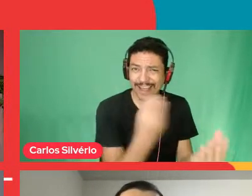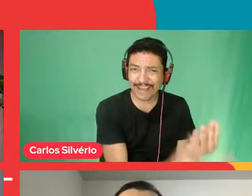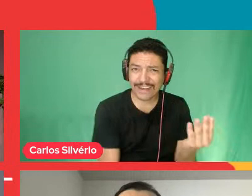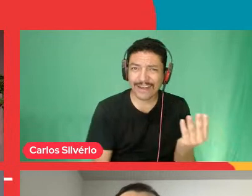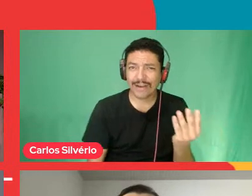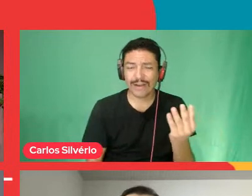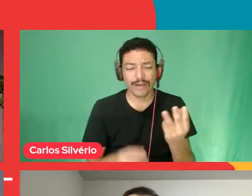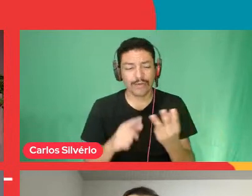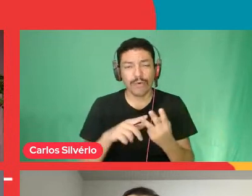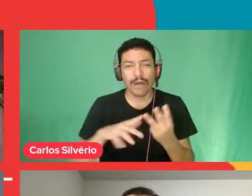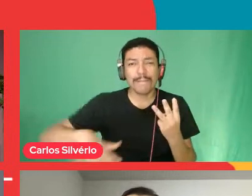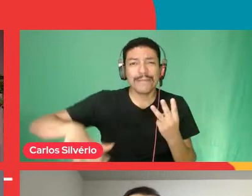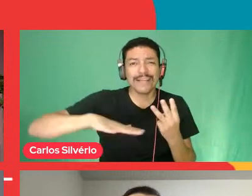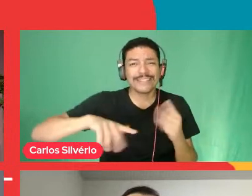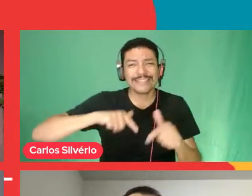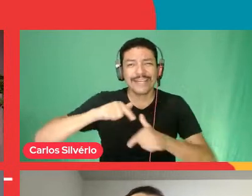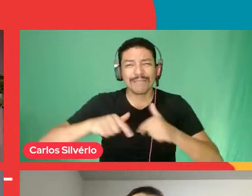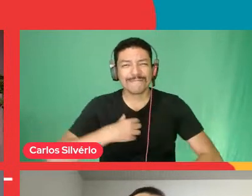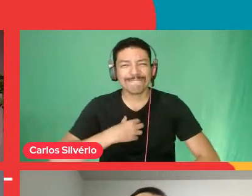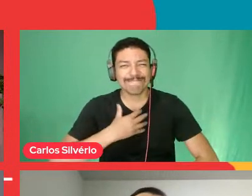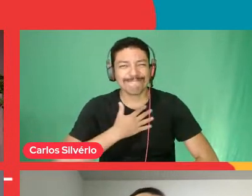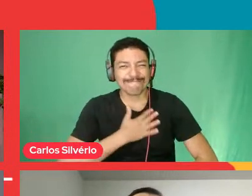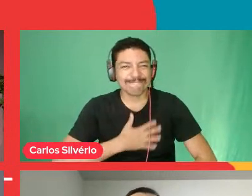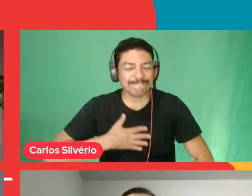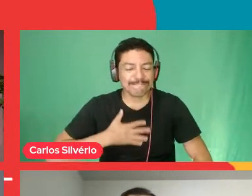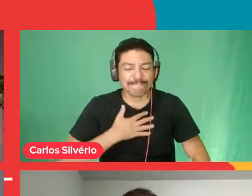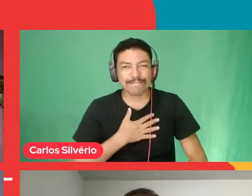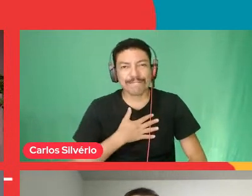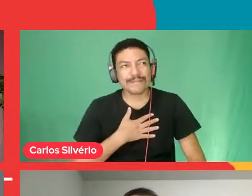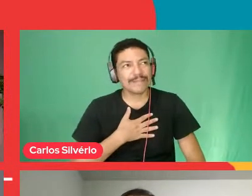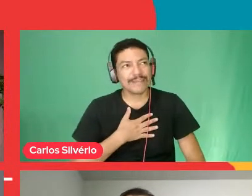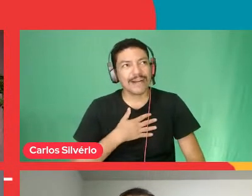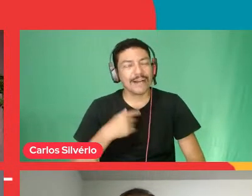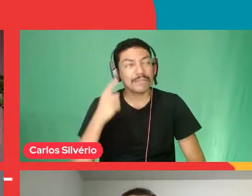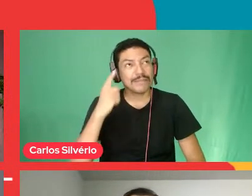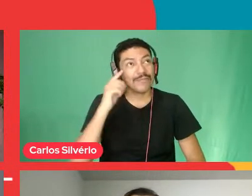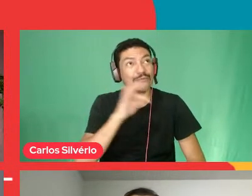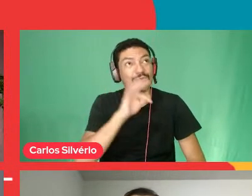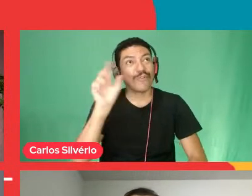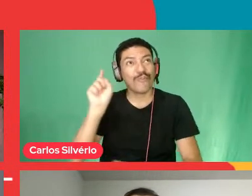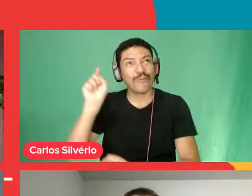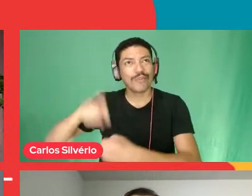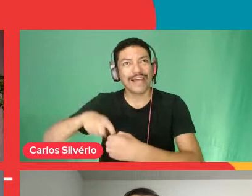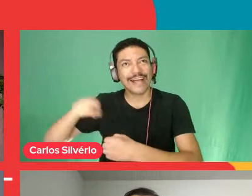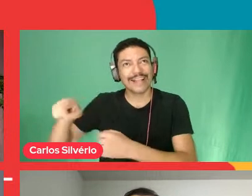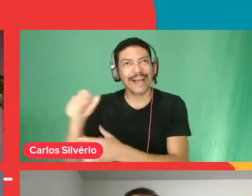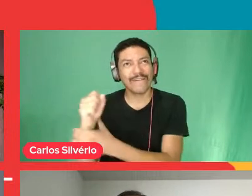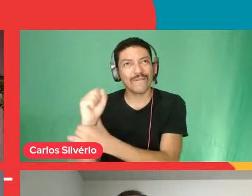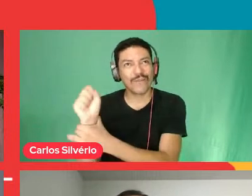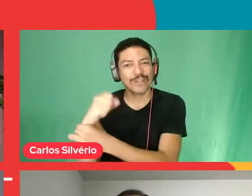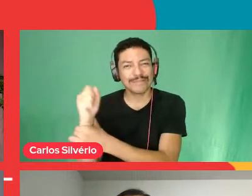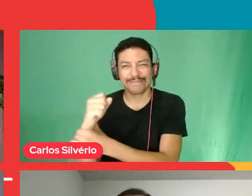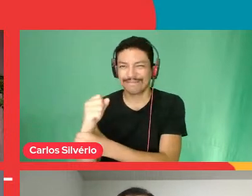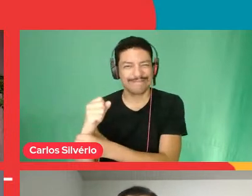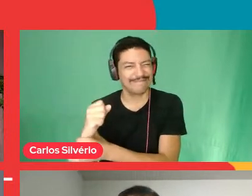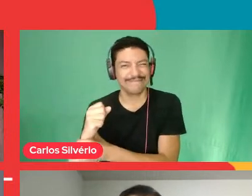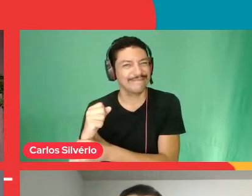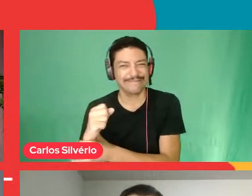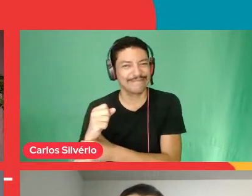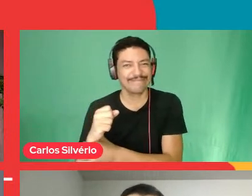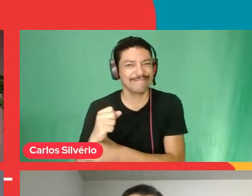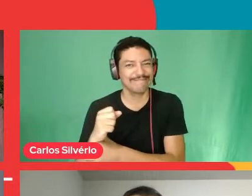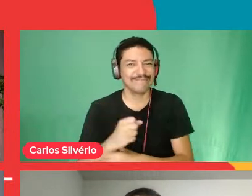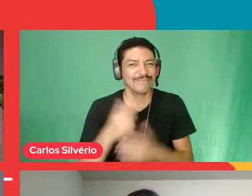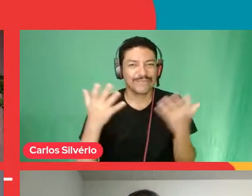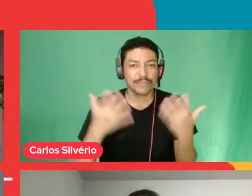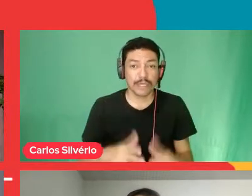de trabalho, que eu não me vejo assim voltando para o que eu estudei, e a gente também tem inteligências múltiplas,